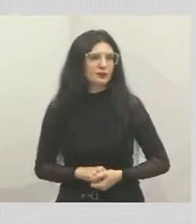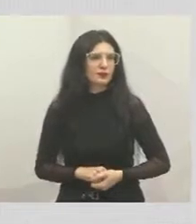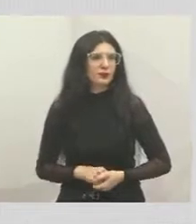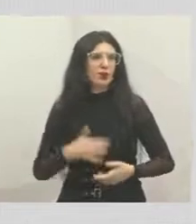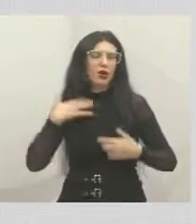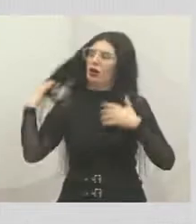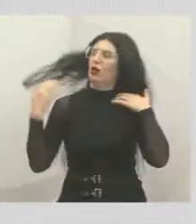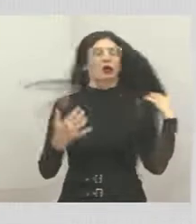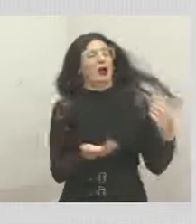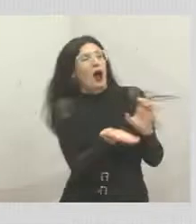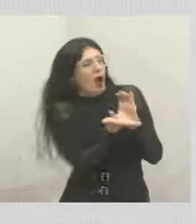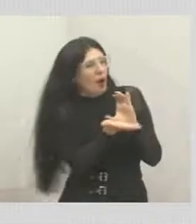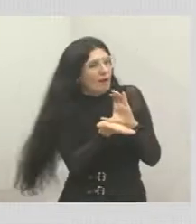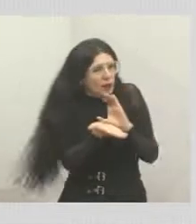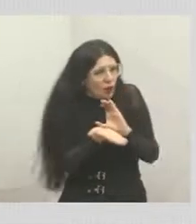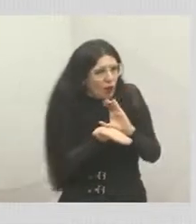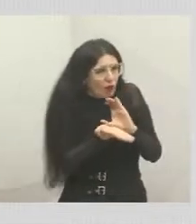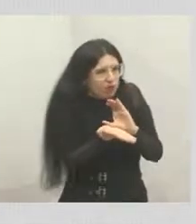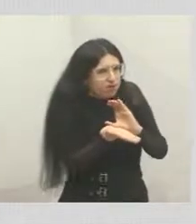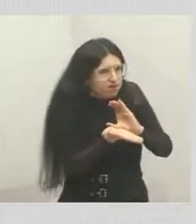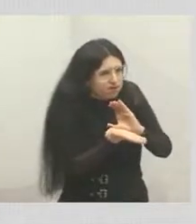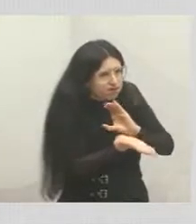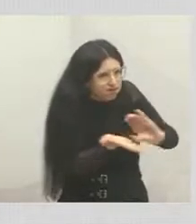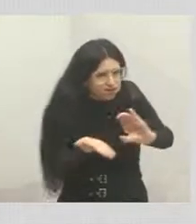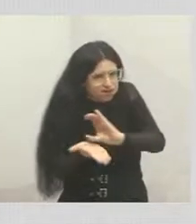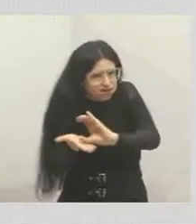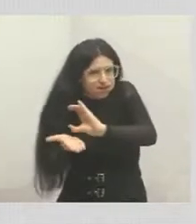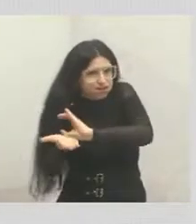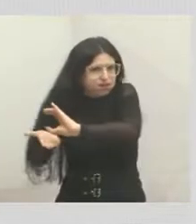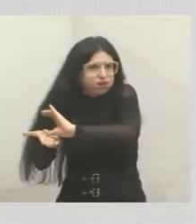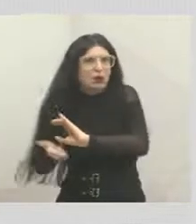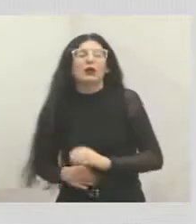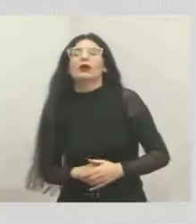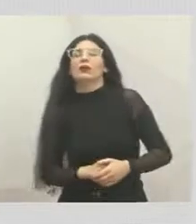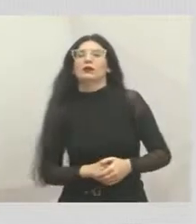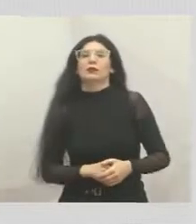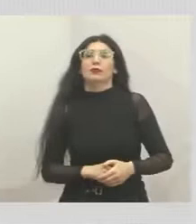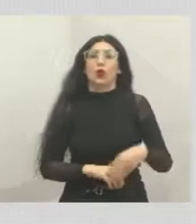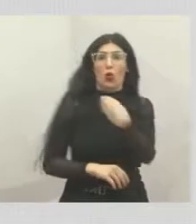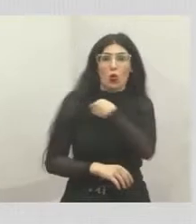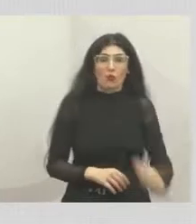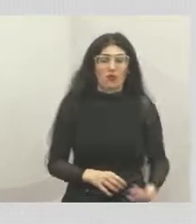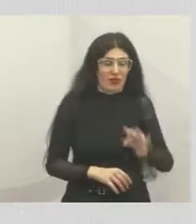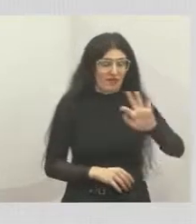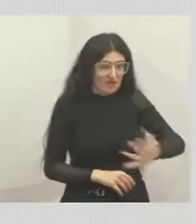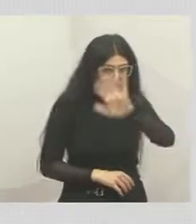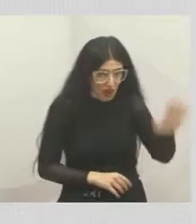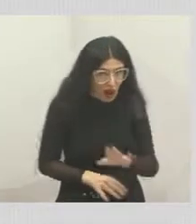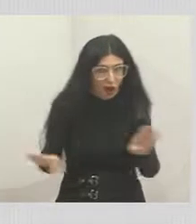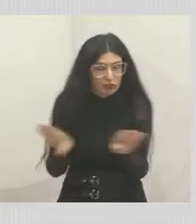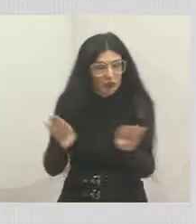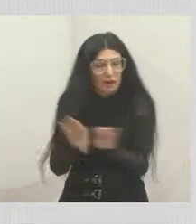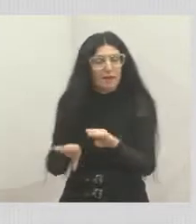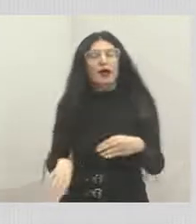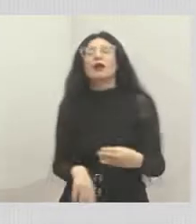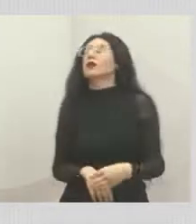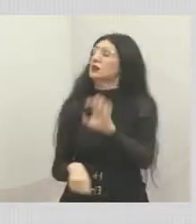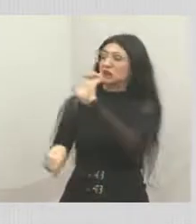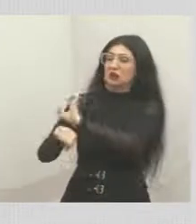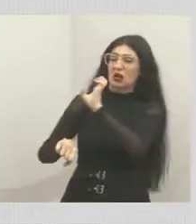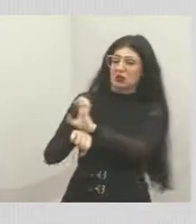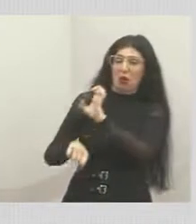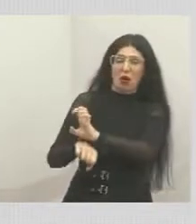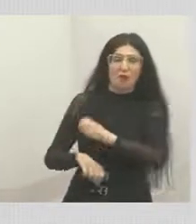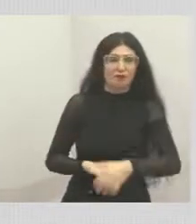Transferência de capital vinculado, que são os repasses vindos dos governos federais e estaduais, né? Uma